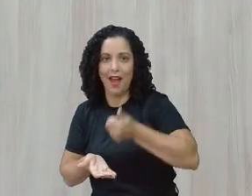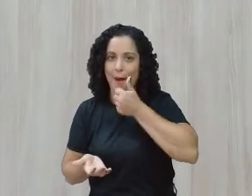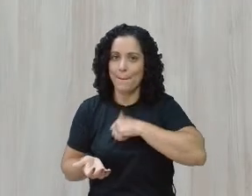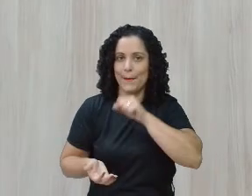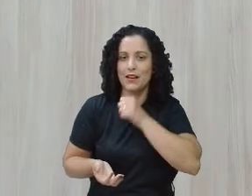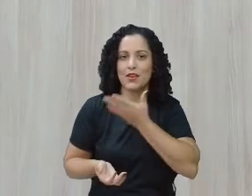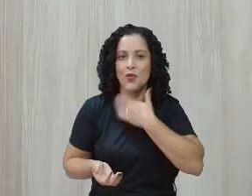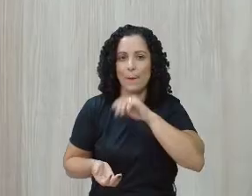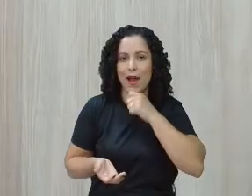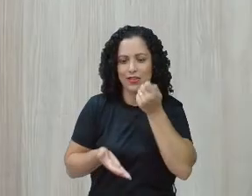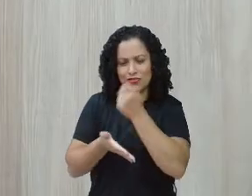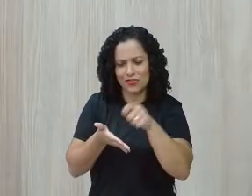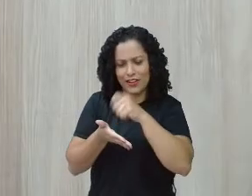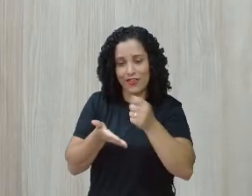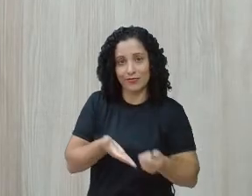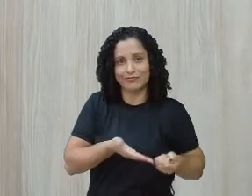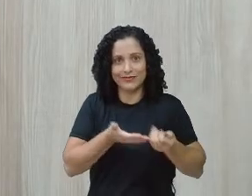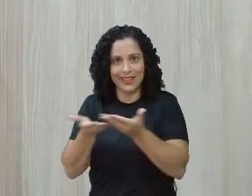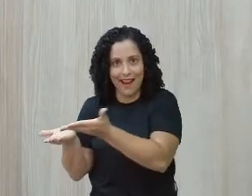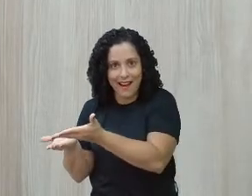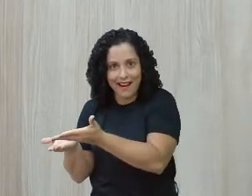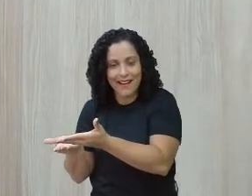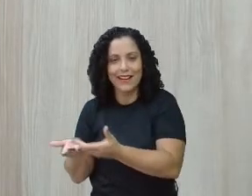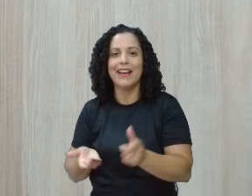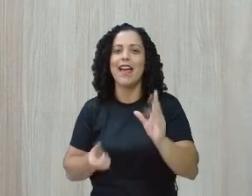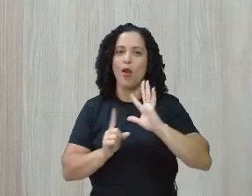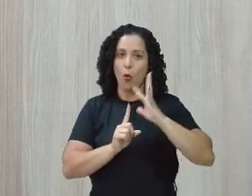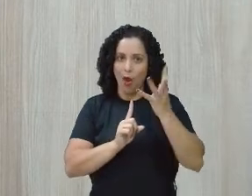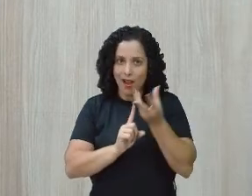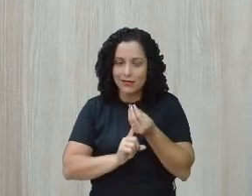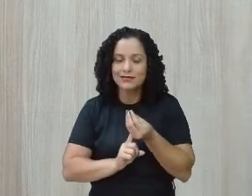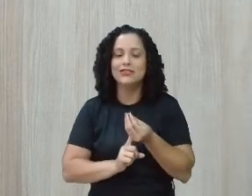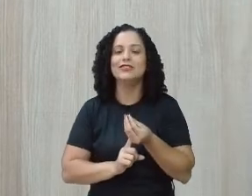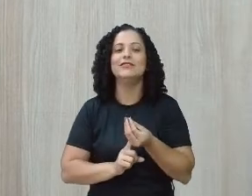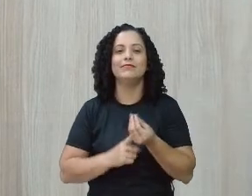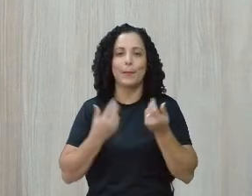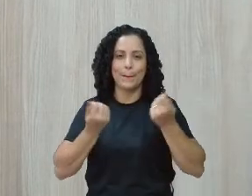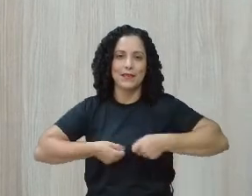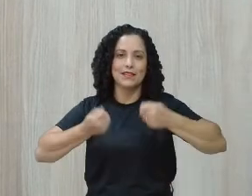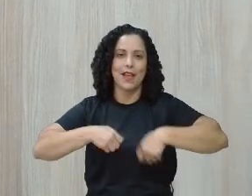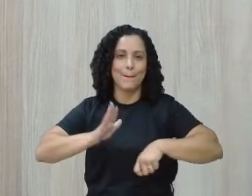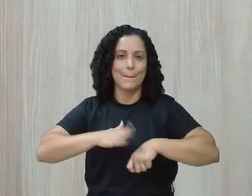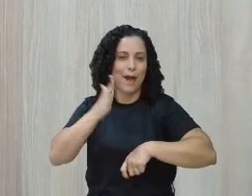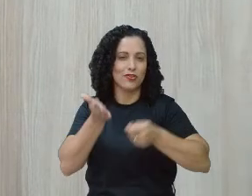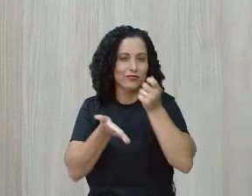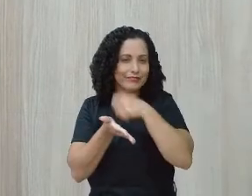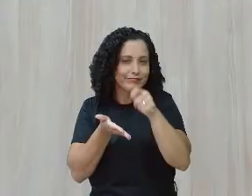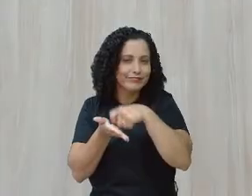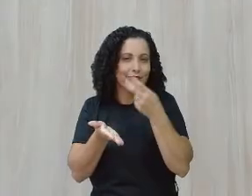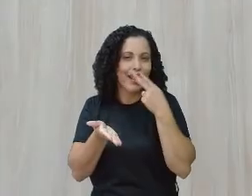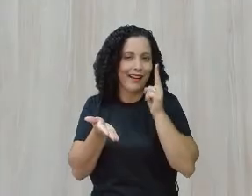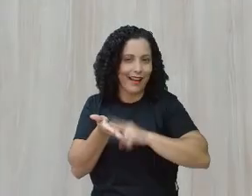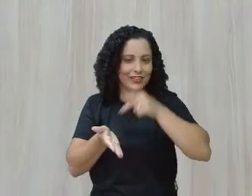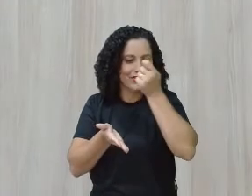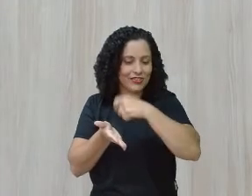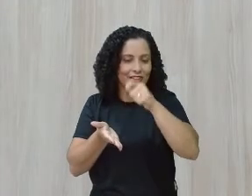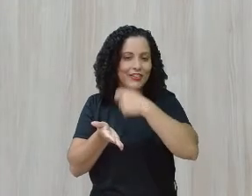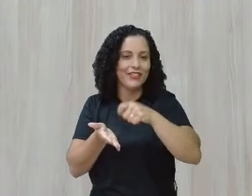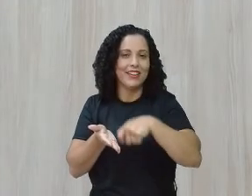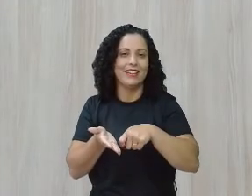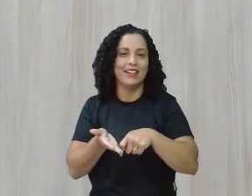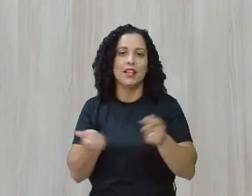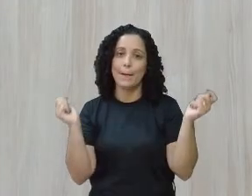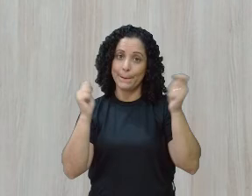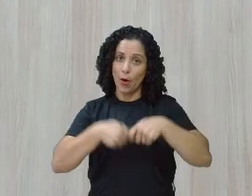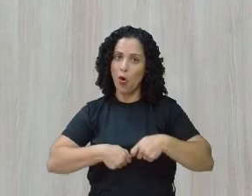né? Escrevamos mais cartas, gente. É uma arte perdida. Deveríamos fazer mais isso. Isso. É uma arte perdida, mas